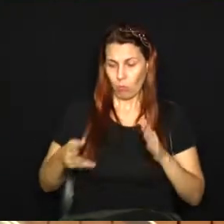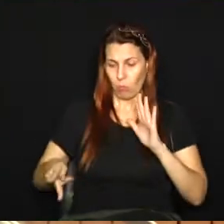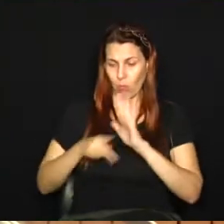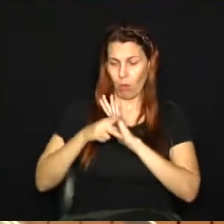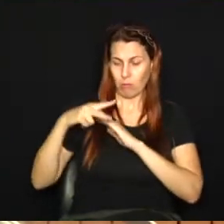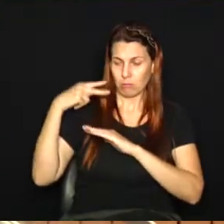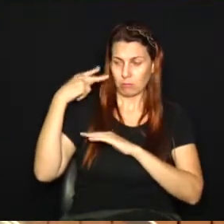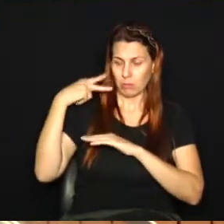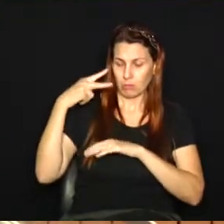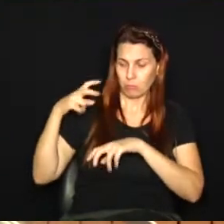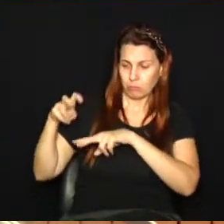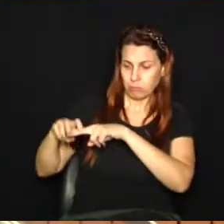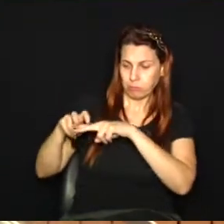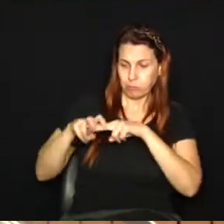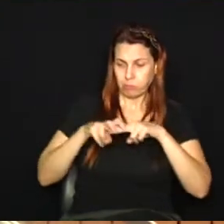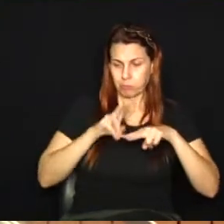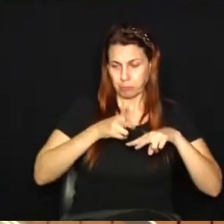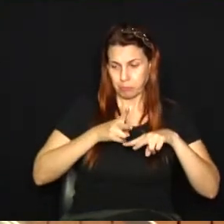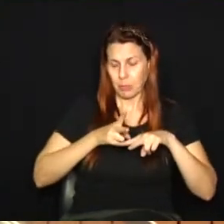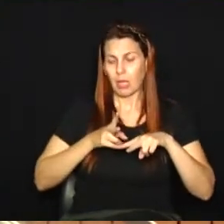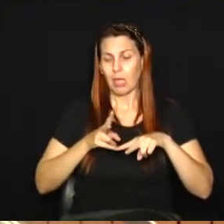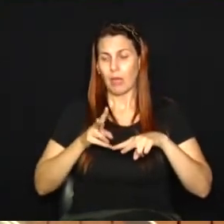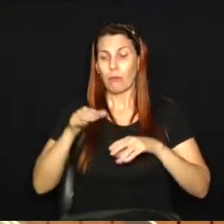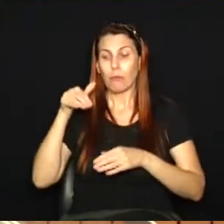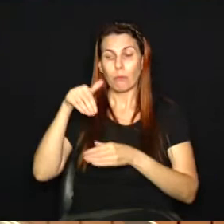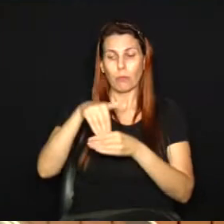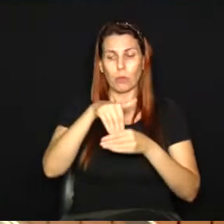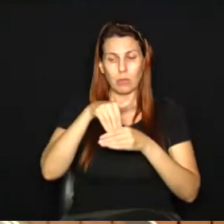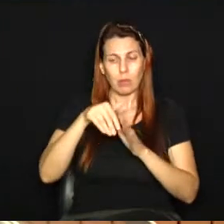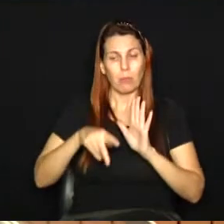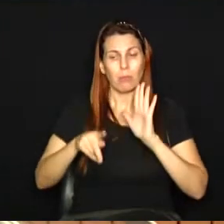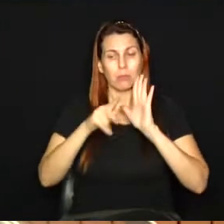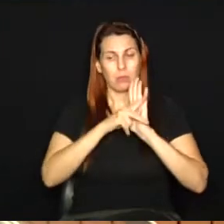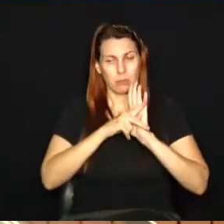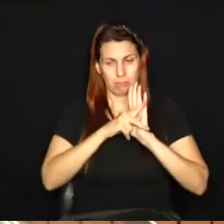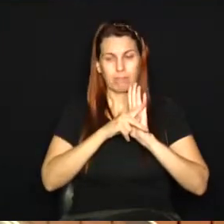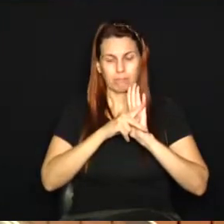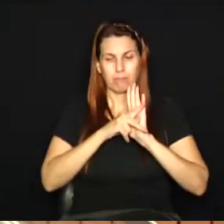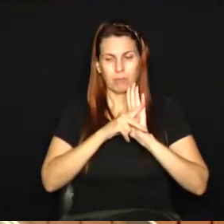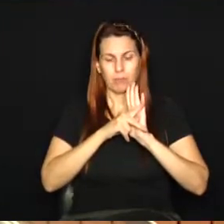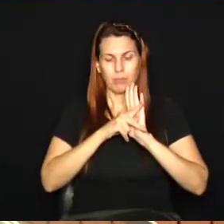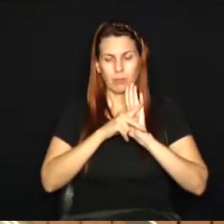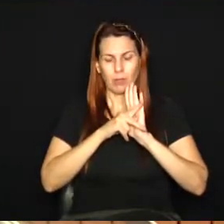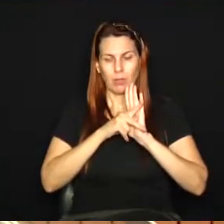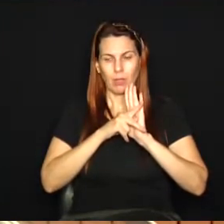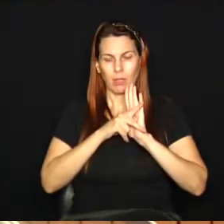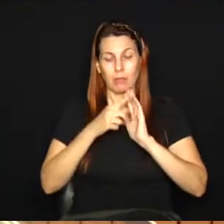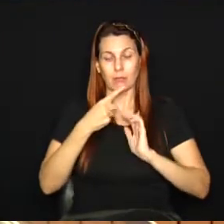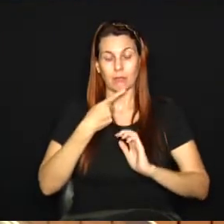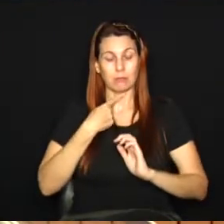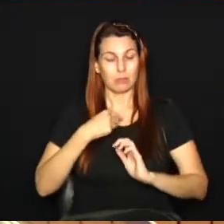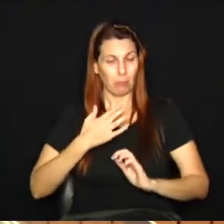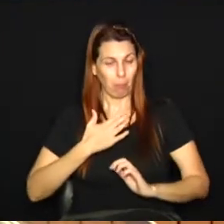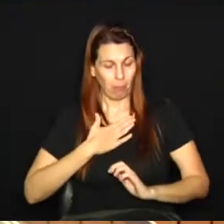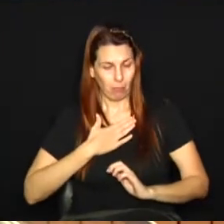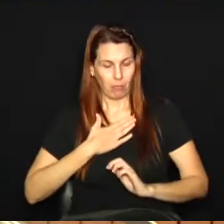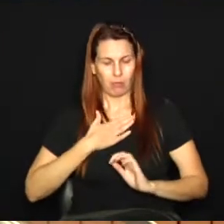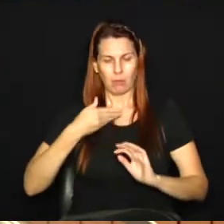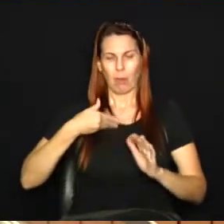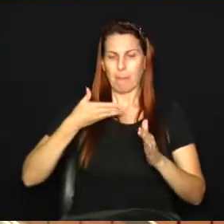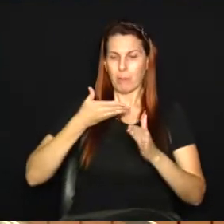nobres vereadores votaram esse projeto de iniciativa minha, e esse projeto foi aprovado